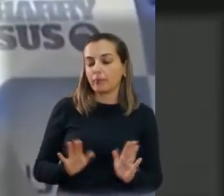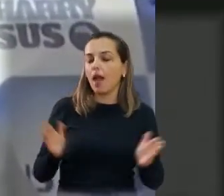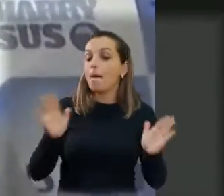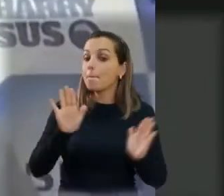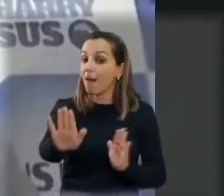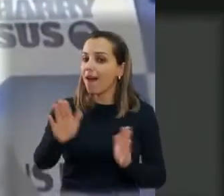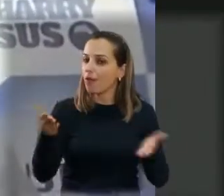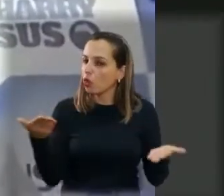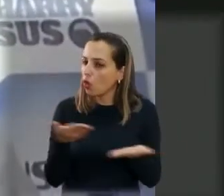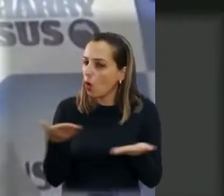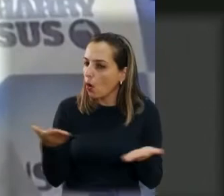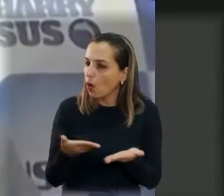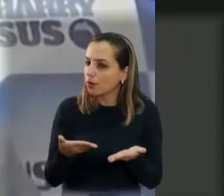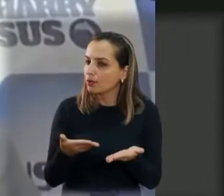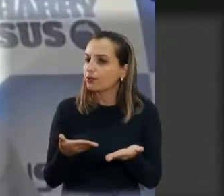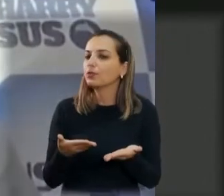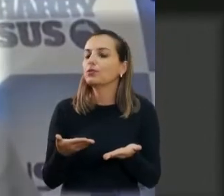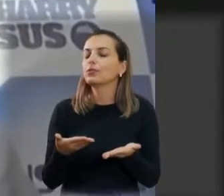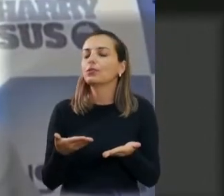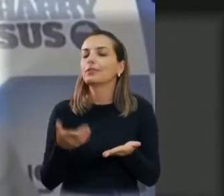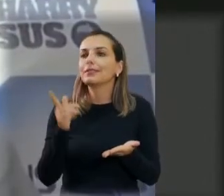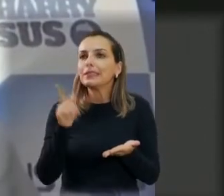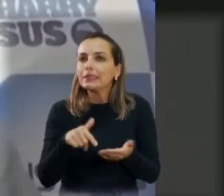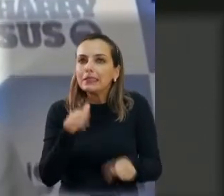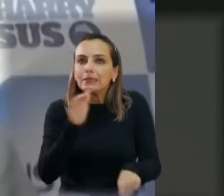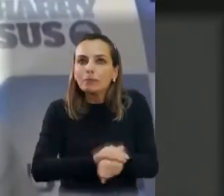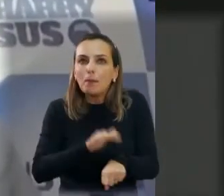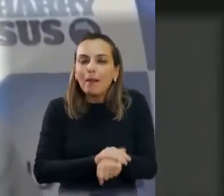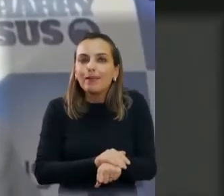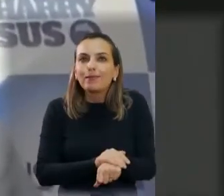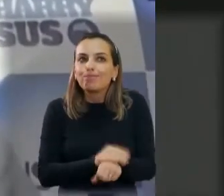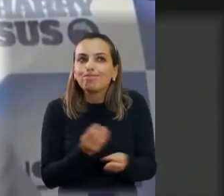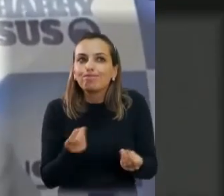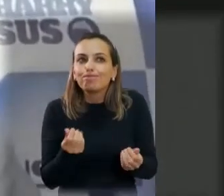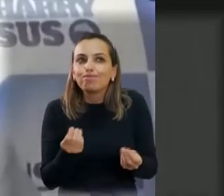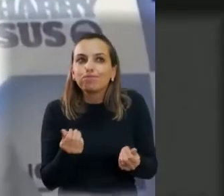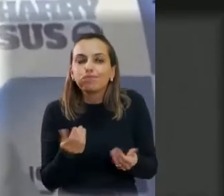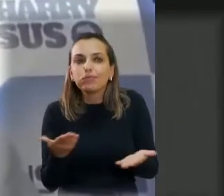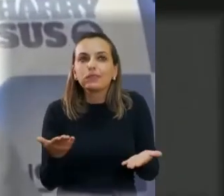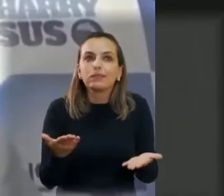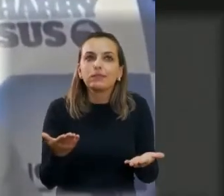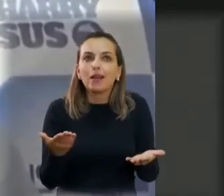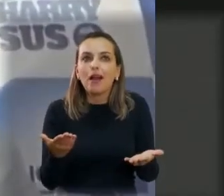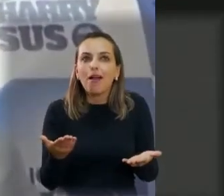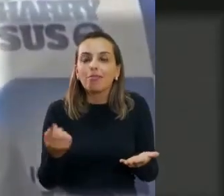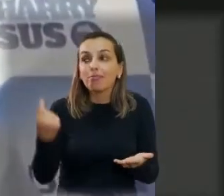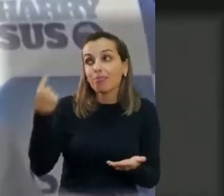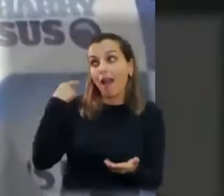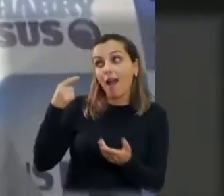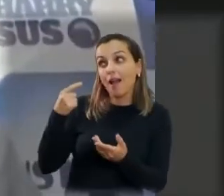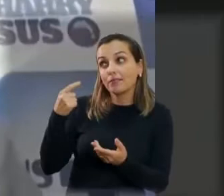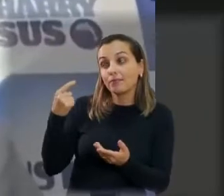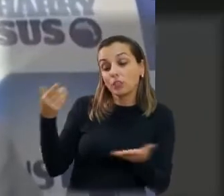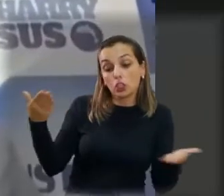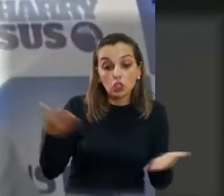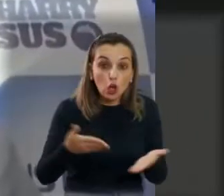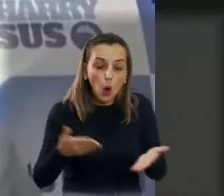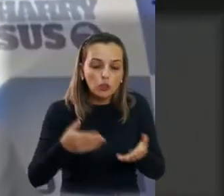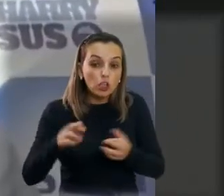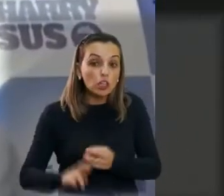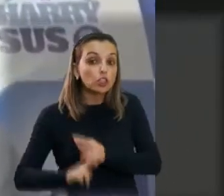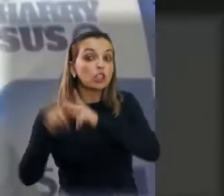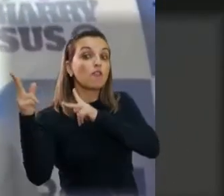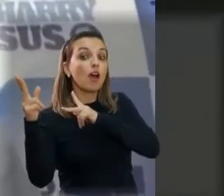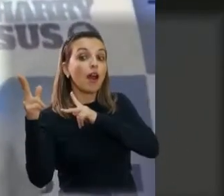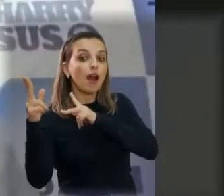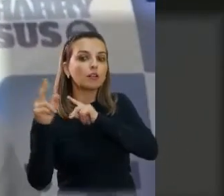hoje, né, nós estamos nessa situação. Qual é a grande diferença de lá e do momento